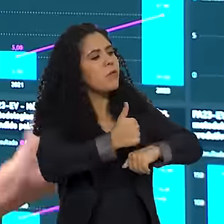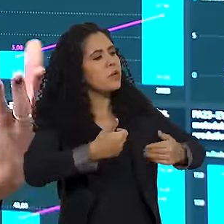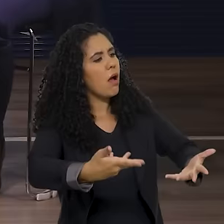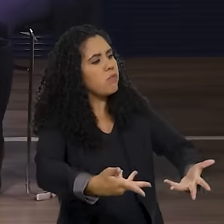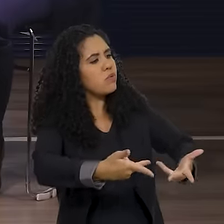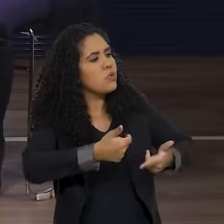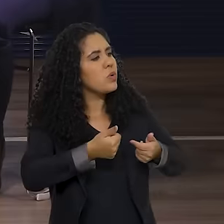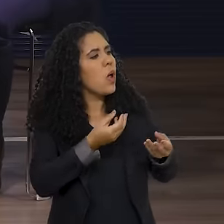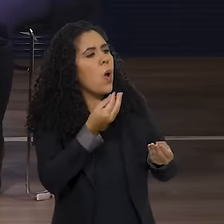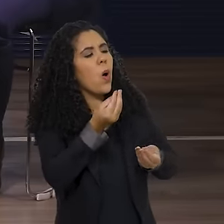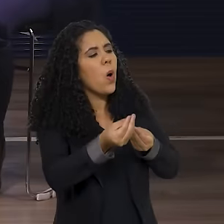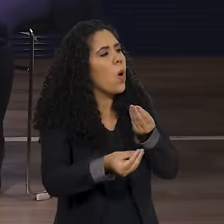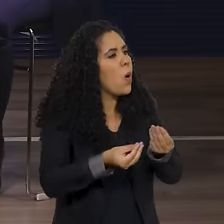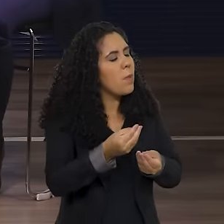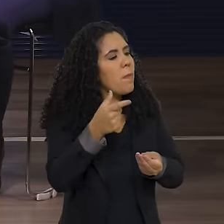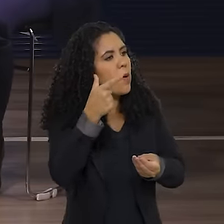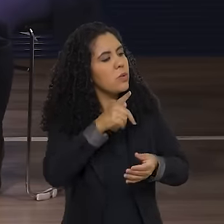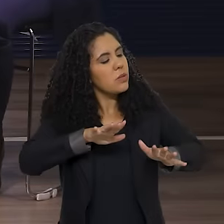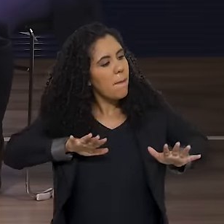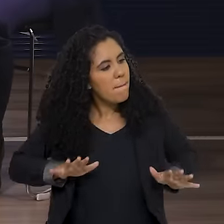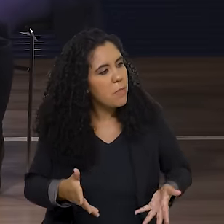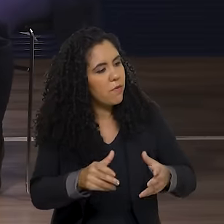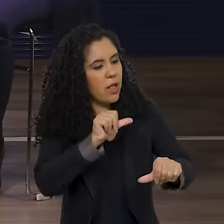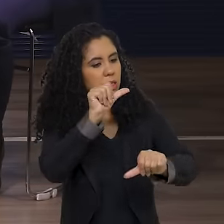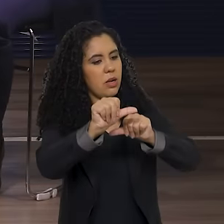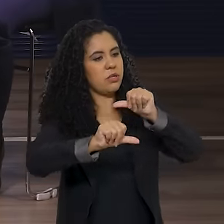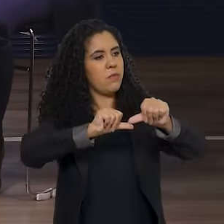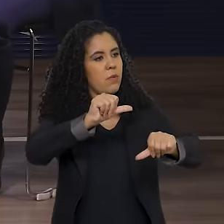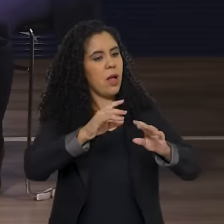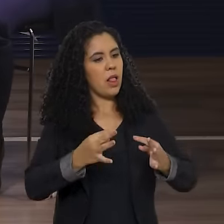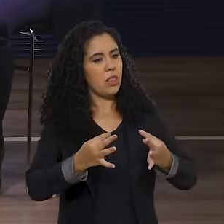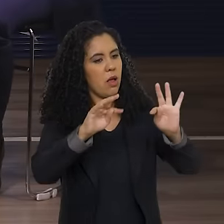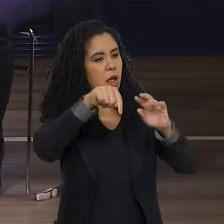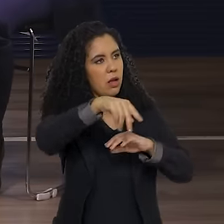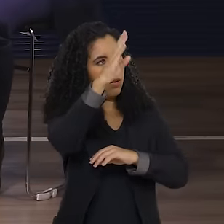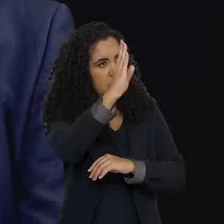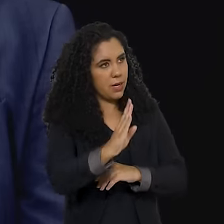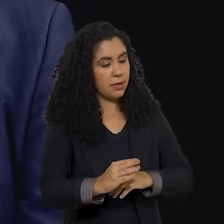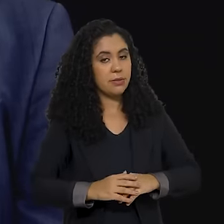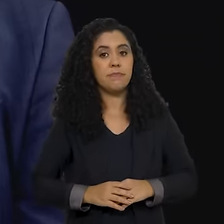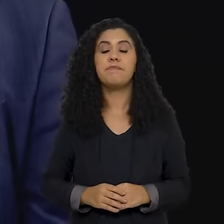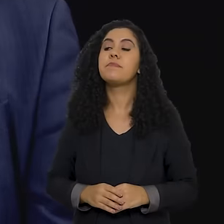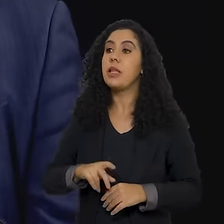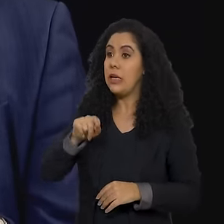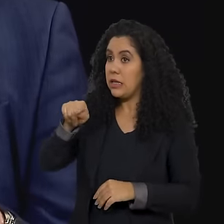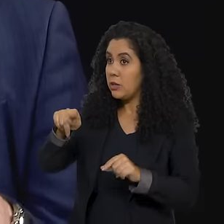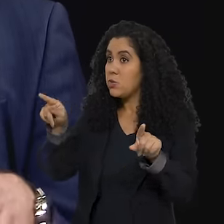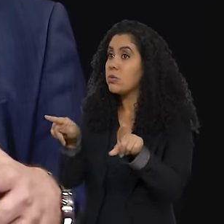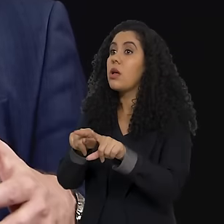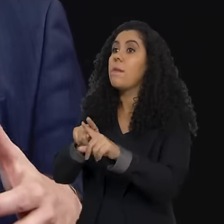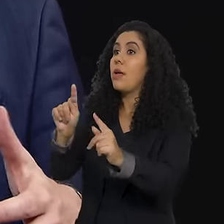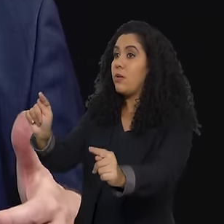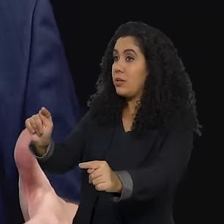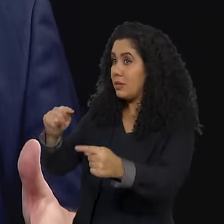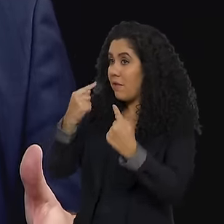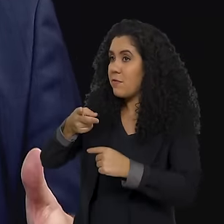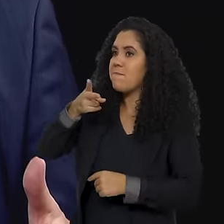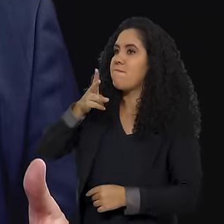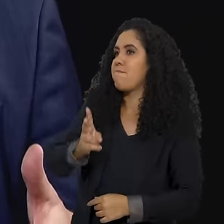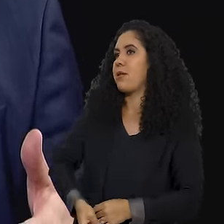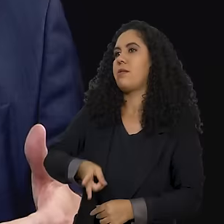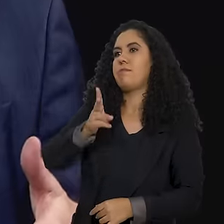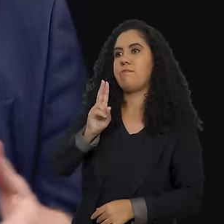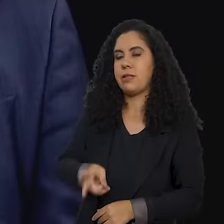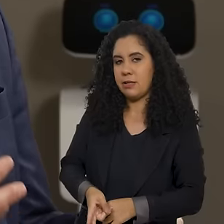para promover essa transformação tecnológica no Brasil? Olha, esse também é sempre um desafio